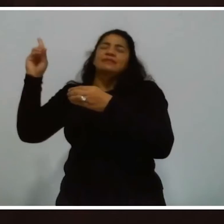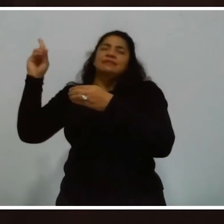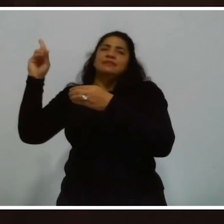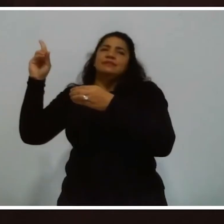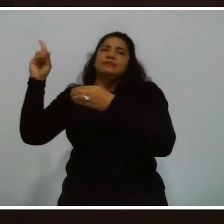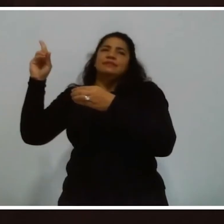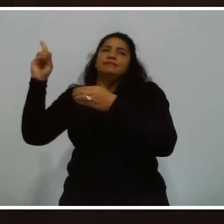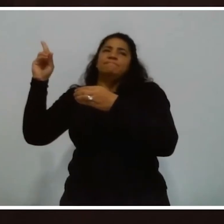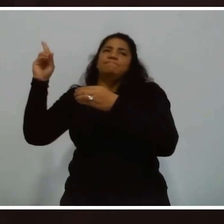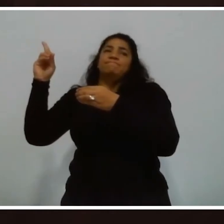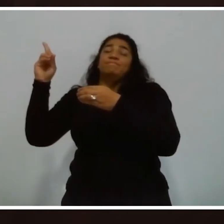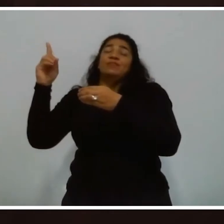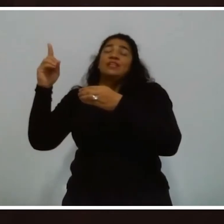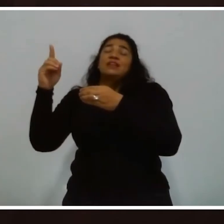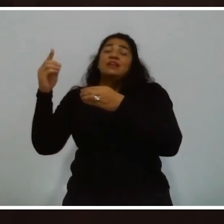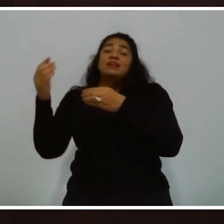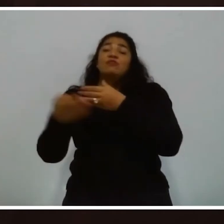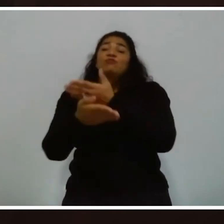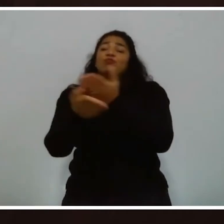em vós.